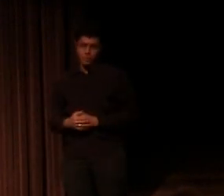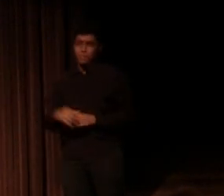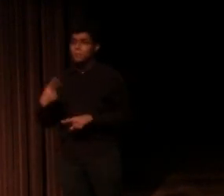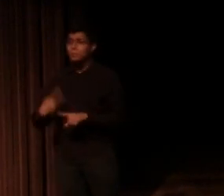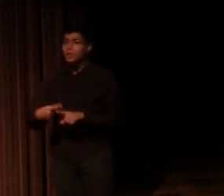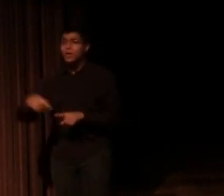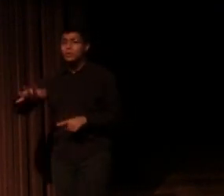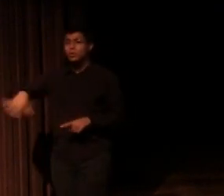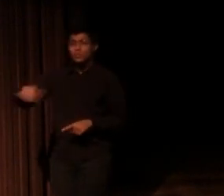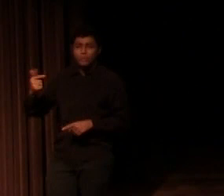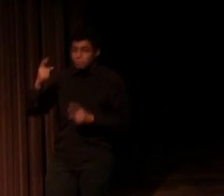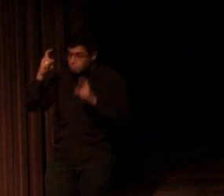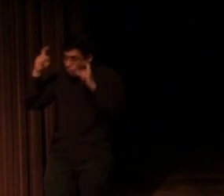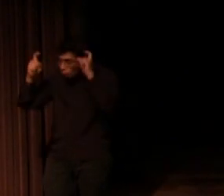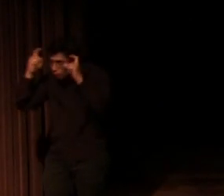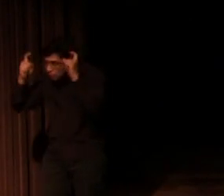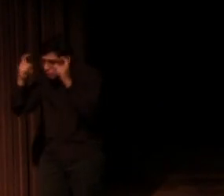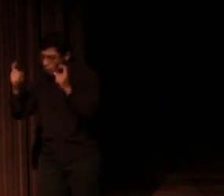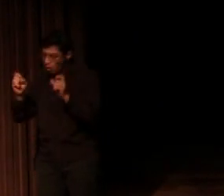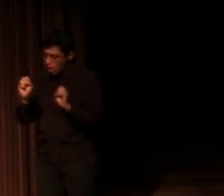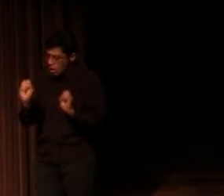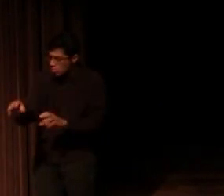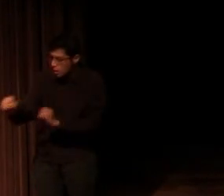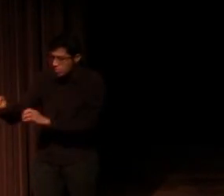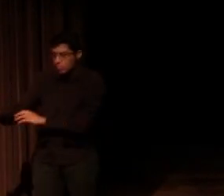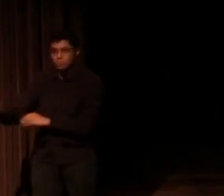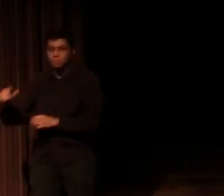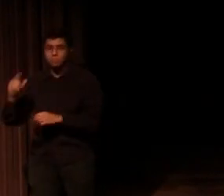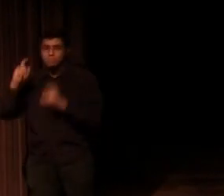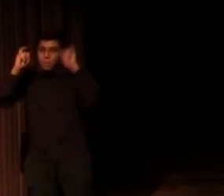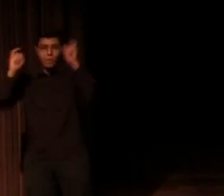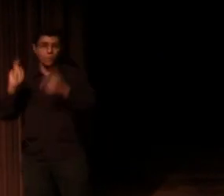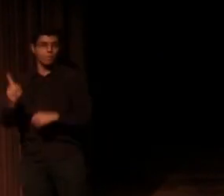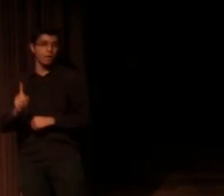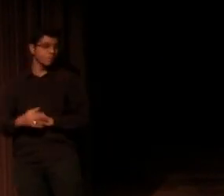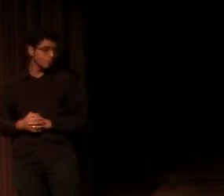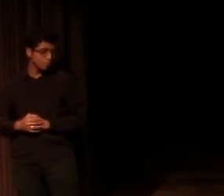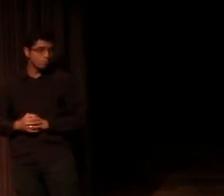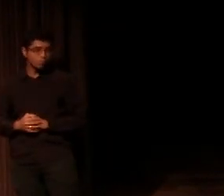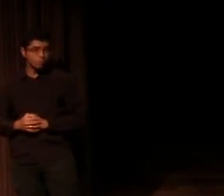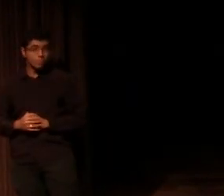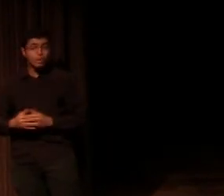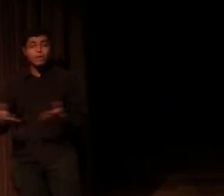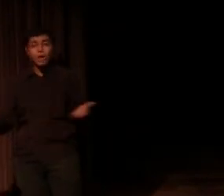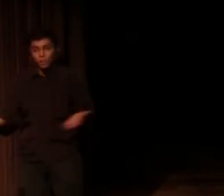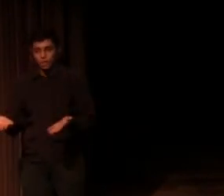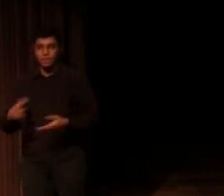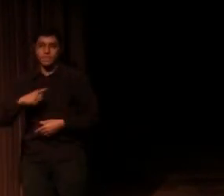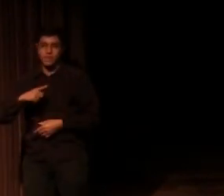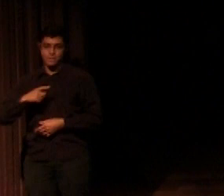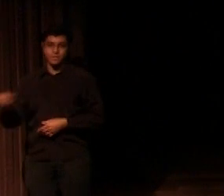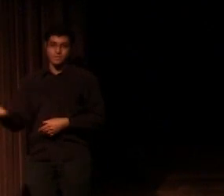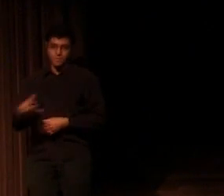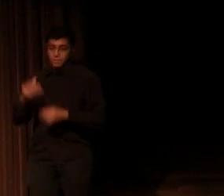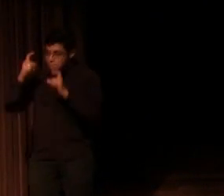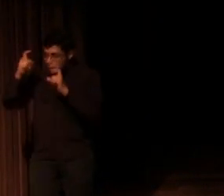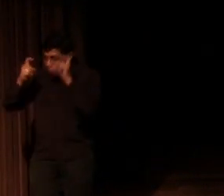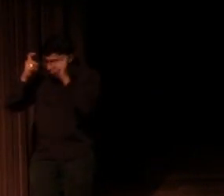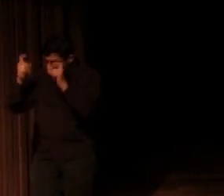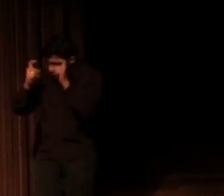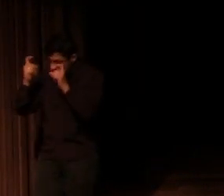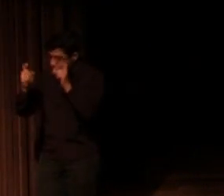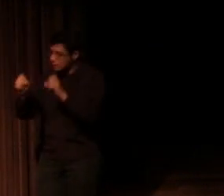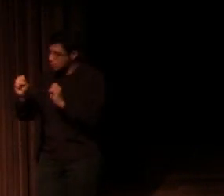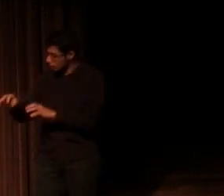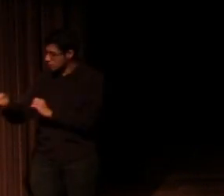educacional passa a ser uma preocupação a educacional passamos então uma política de garantia de acesso democrático